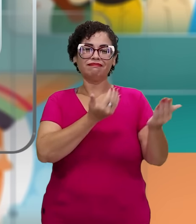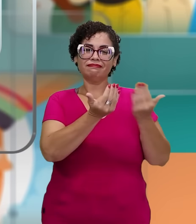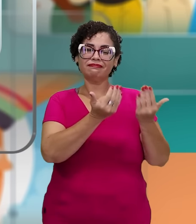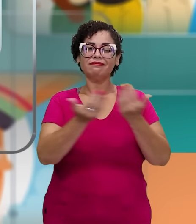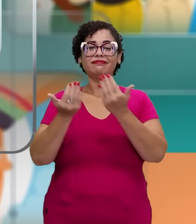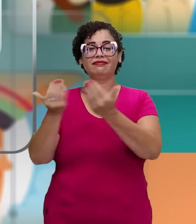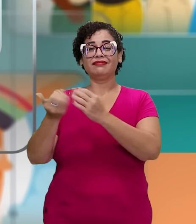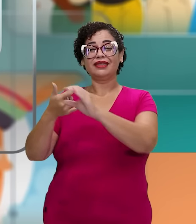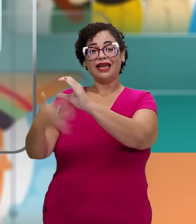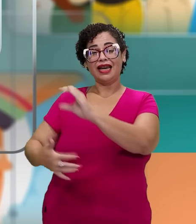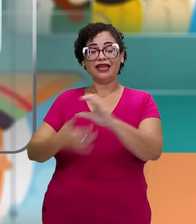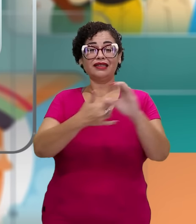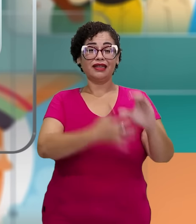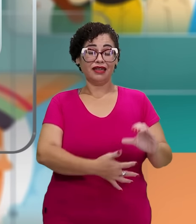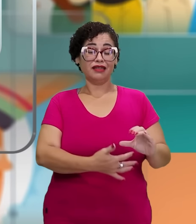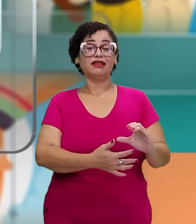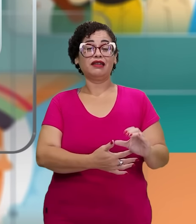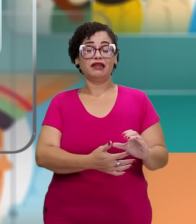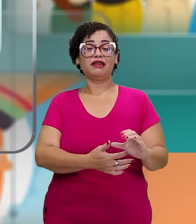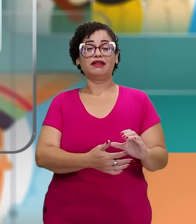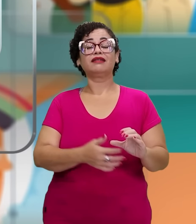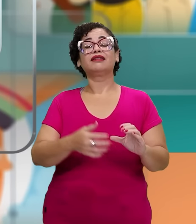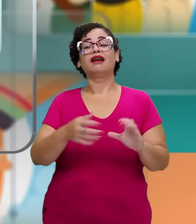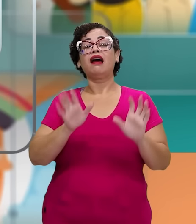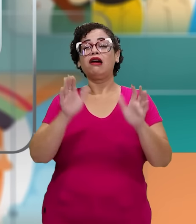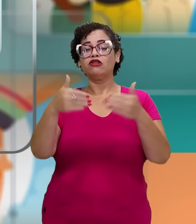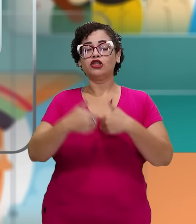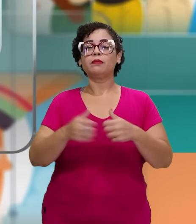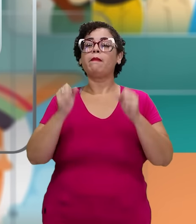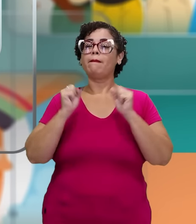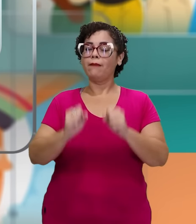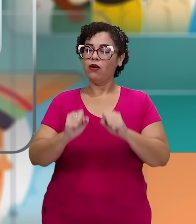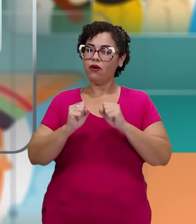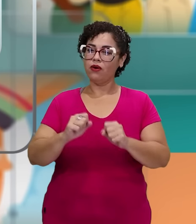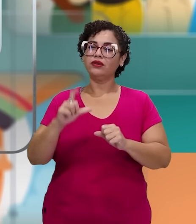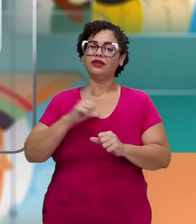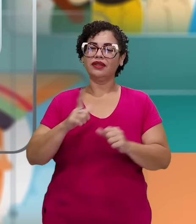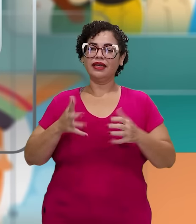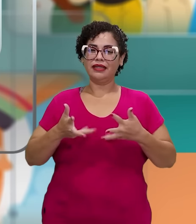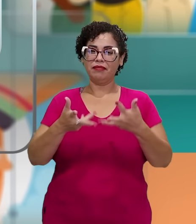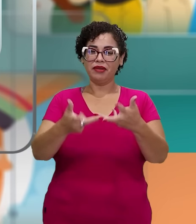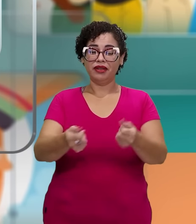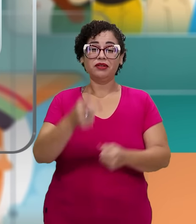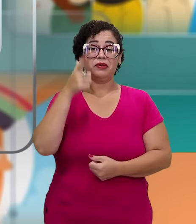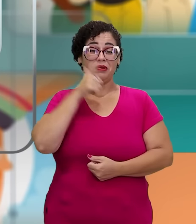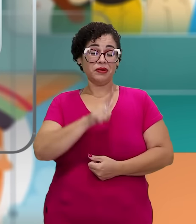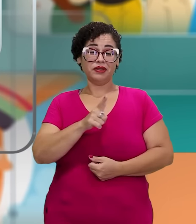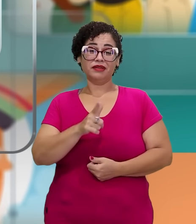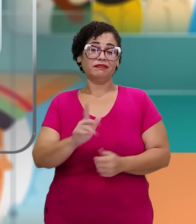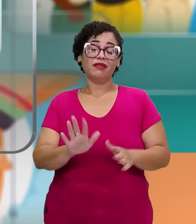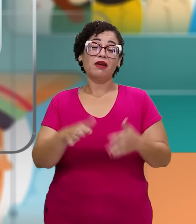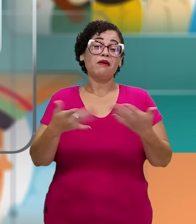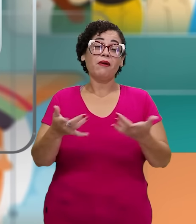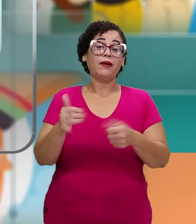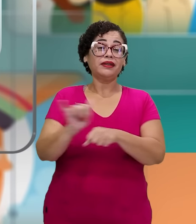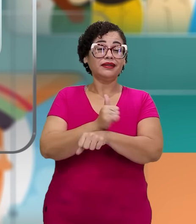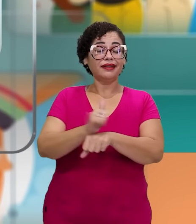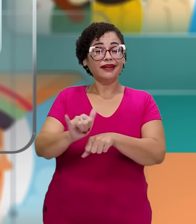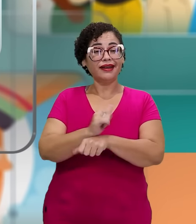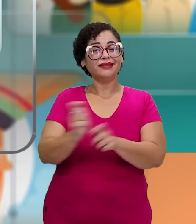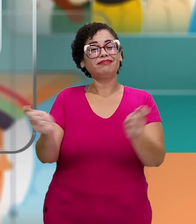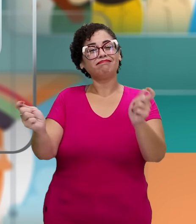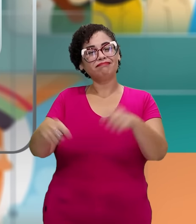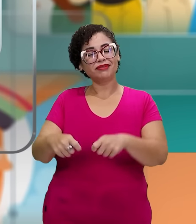características do espectro do autismo podem impactar essas habilidades e quais estratégias podem ser